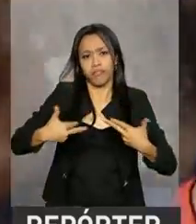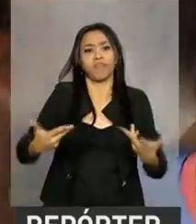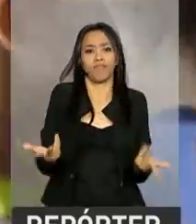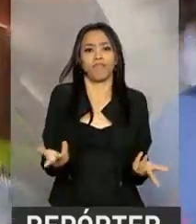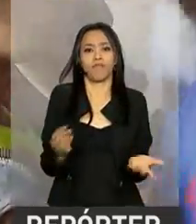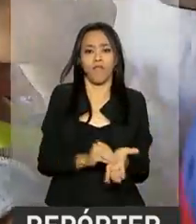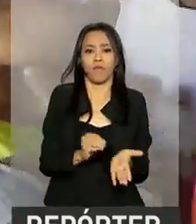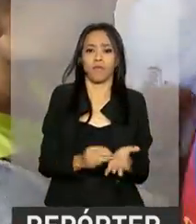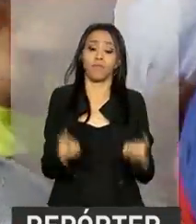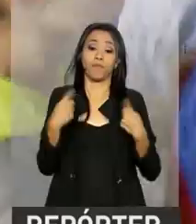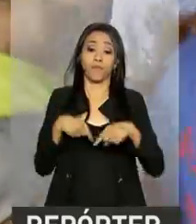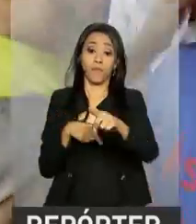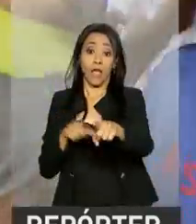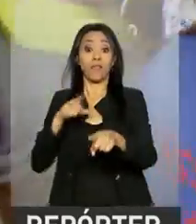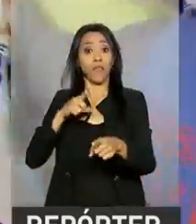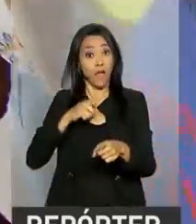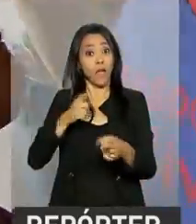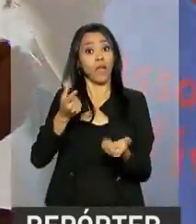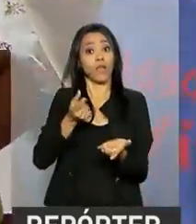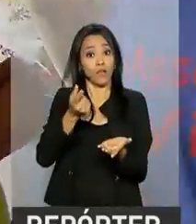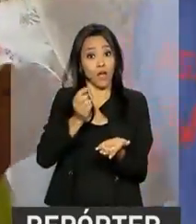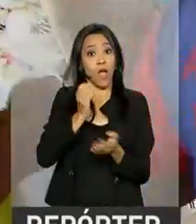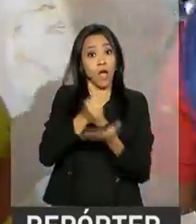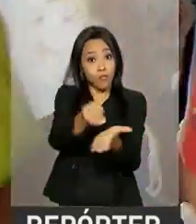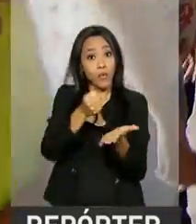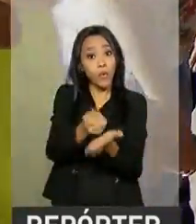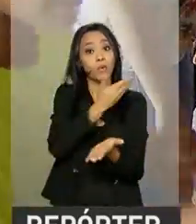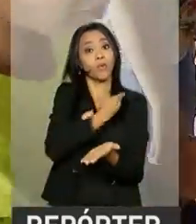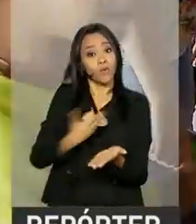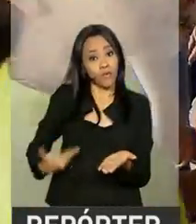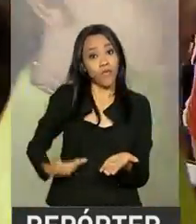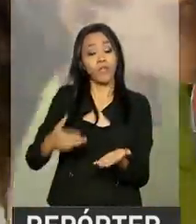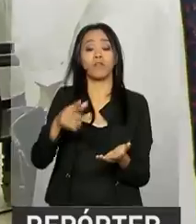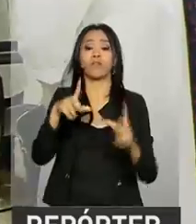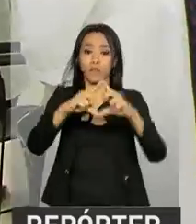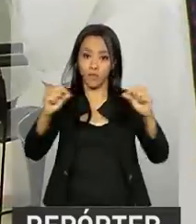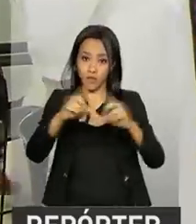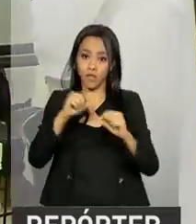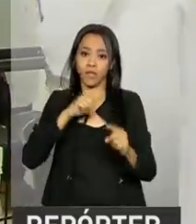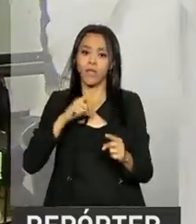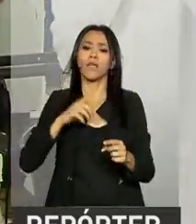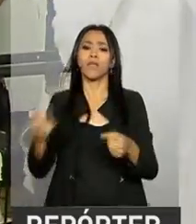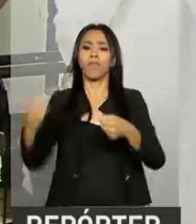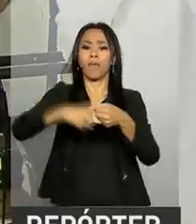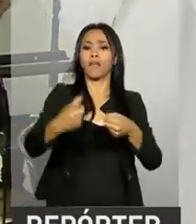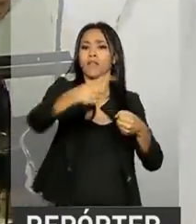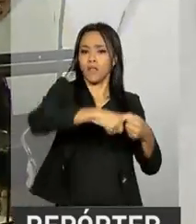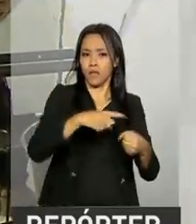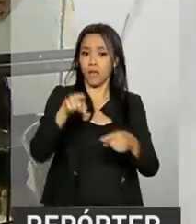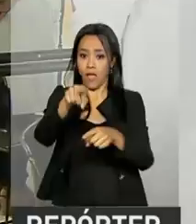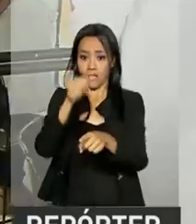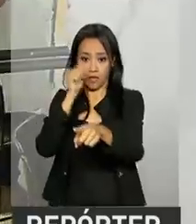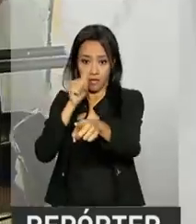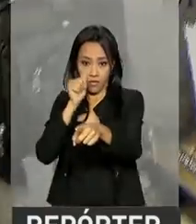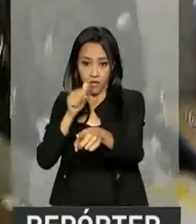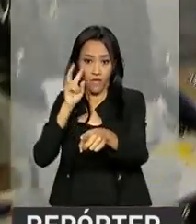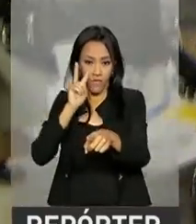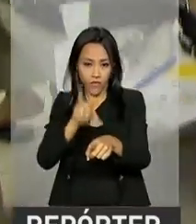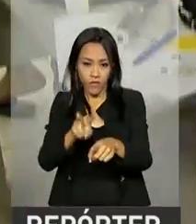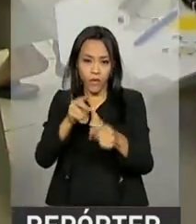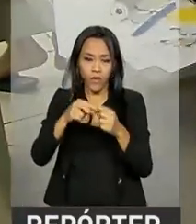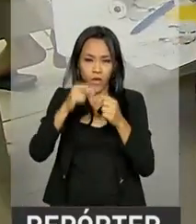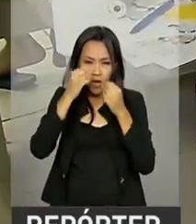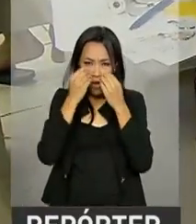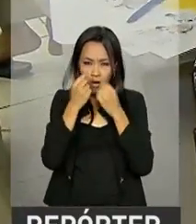A associação tem financiamento do governo local, mas também trabalha com parceiros. Marcela Temer conferiu o atendimento de